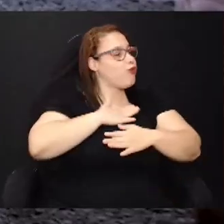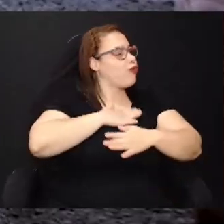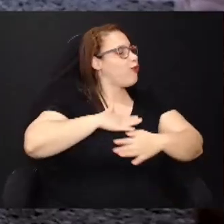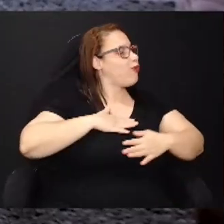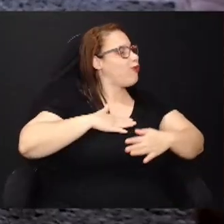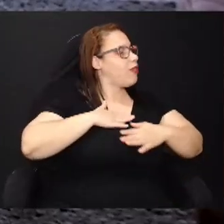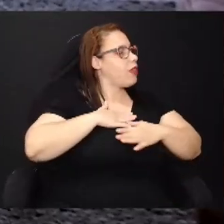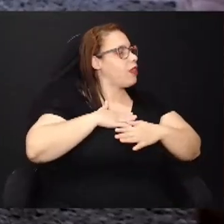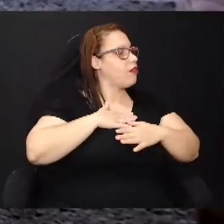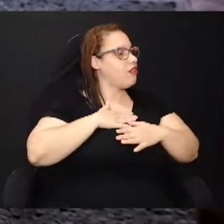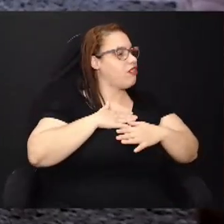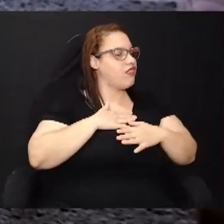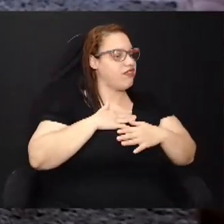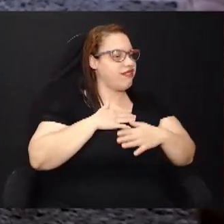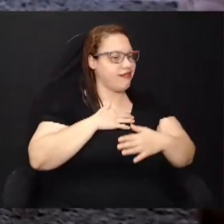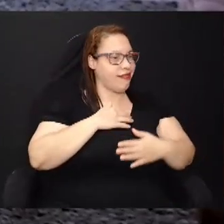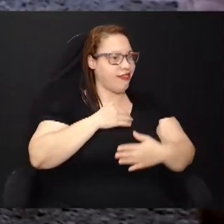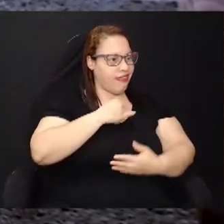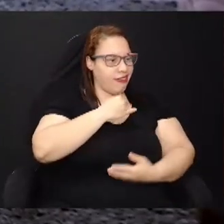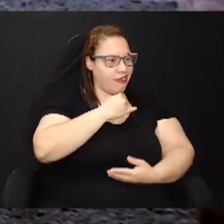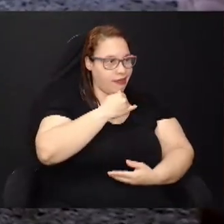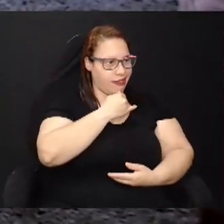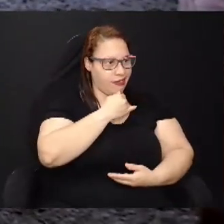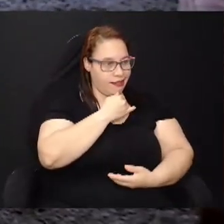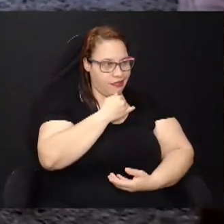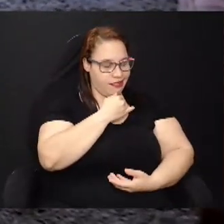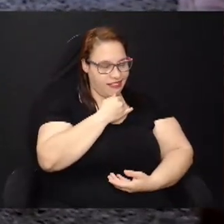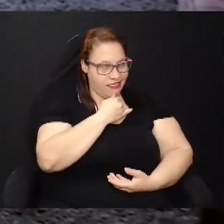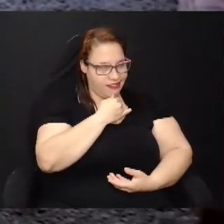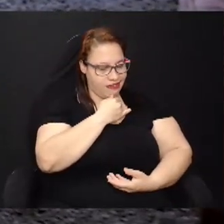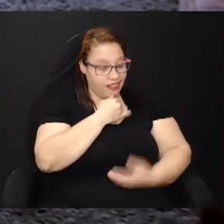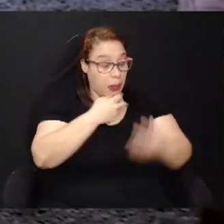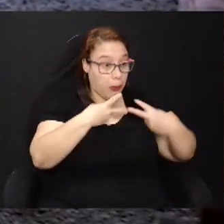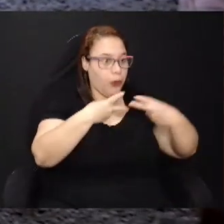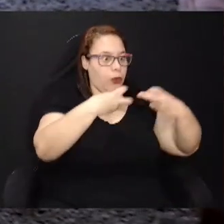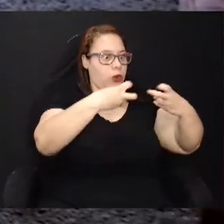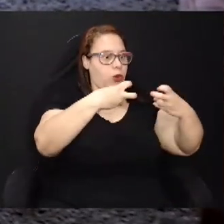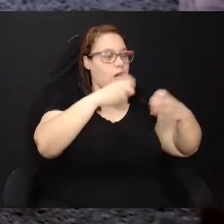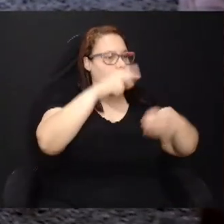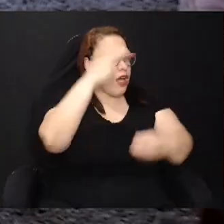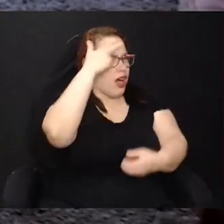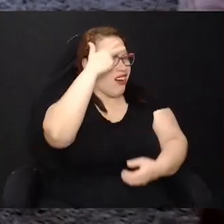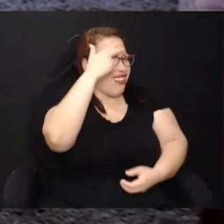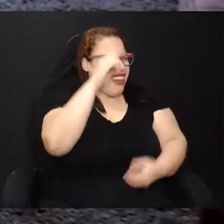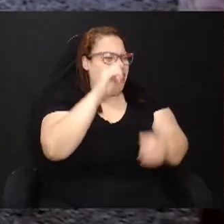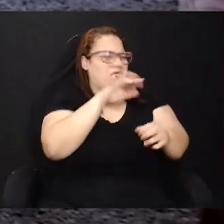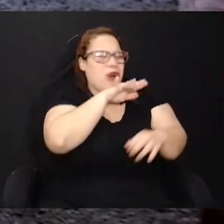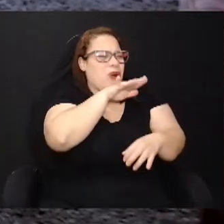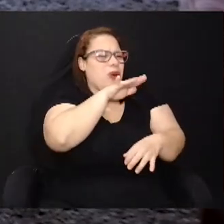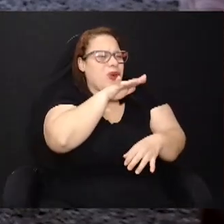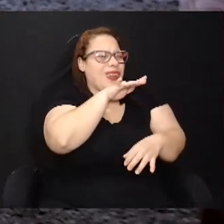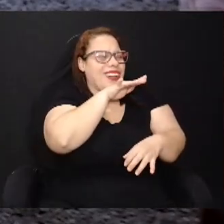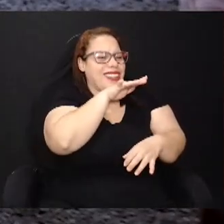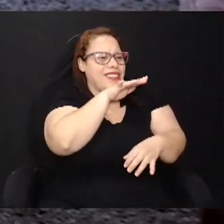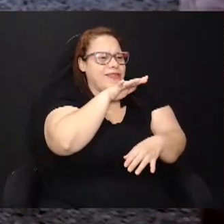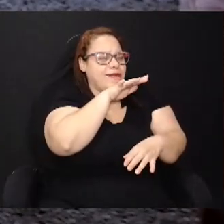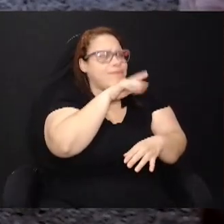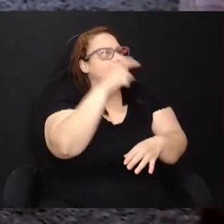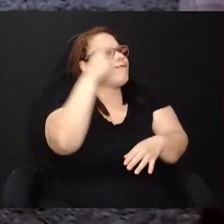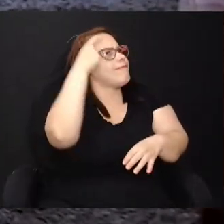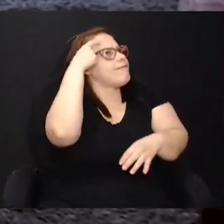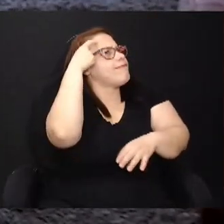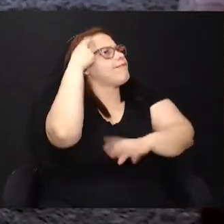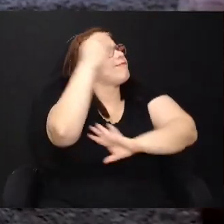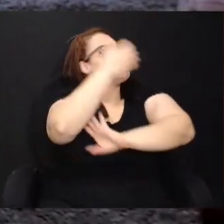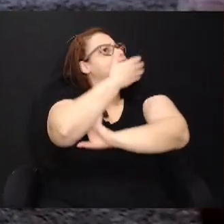tanto. Então é poder perceber que mesmo esses sonhos desagradáveis talvez traga aí uma mensagem. Até